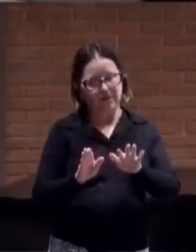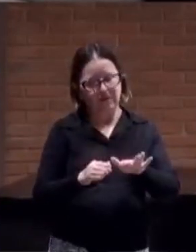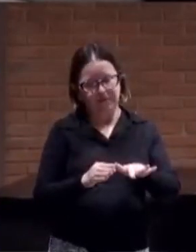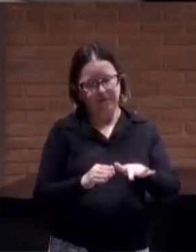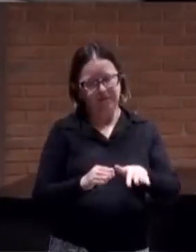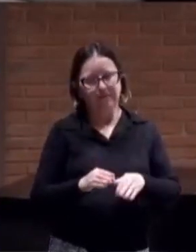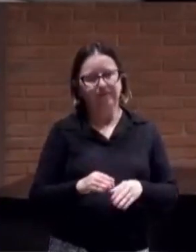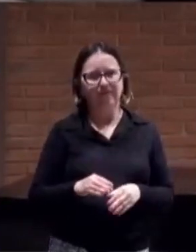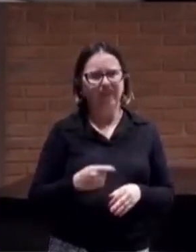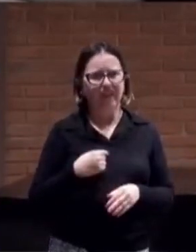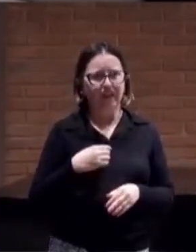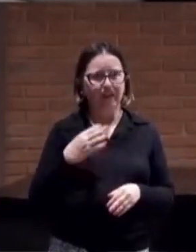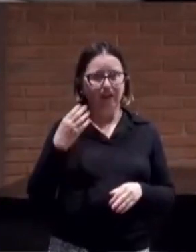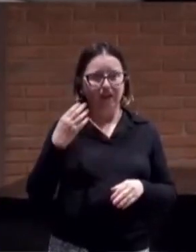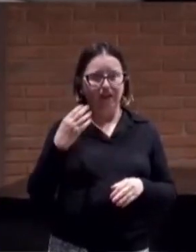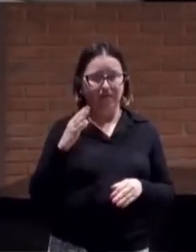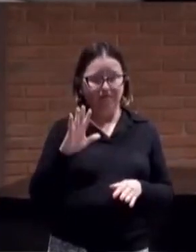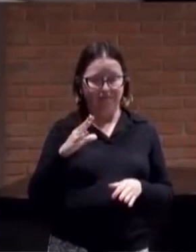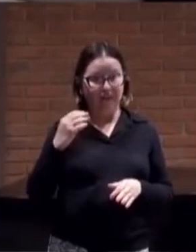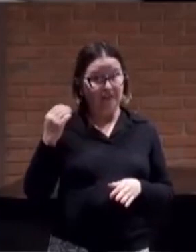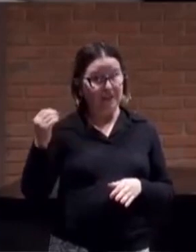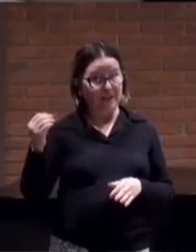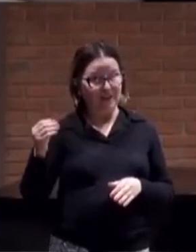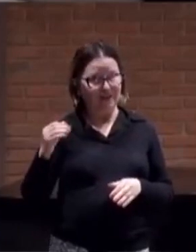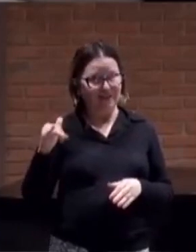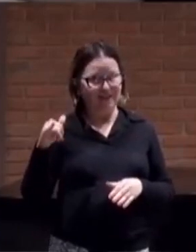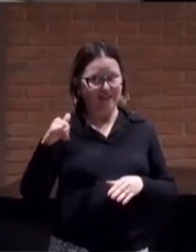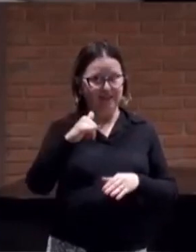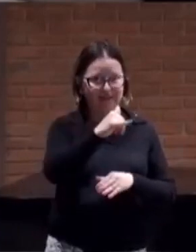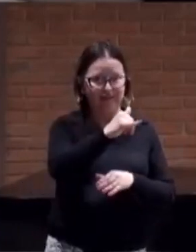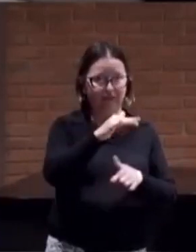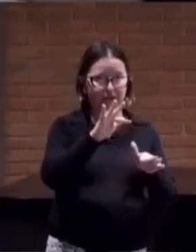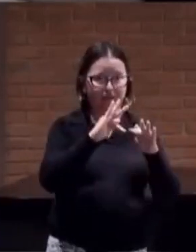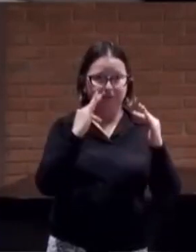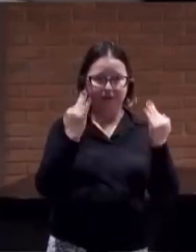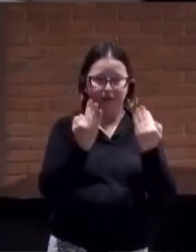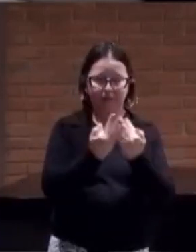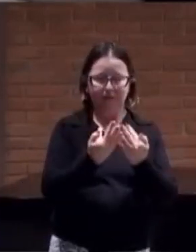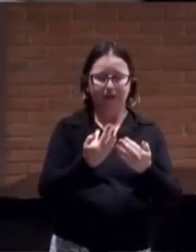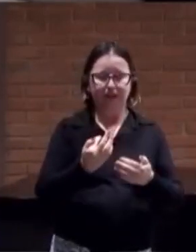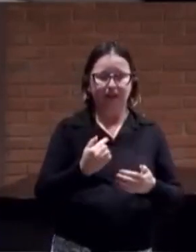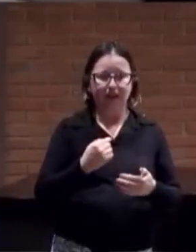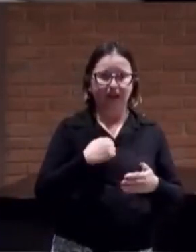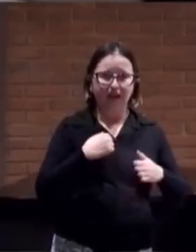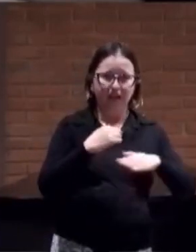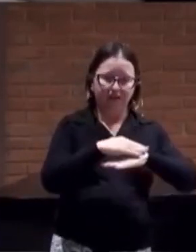com a família, nós estávamos conversando,